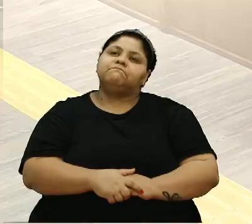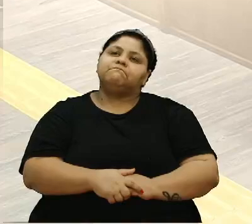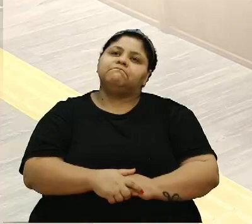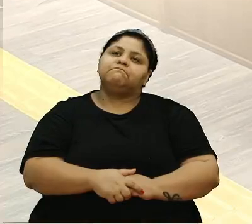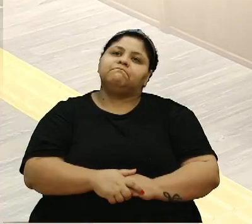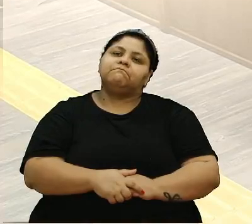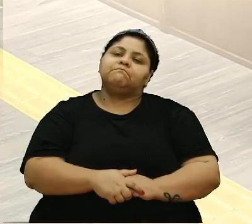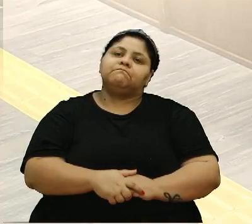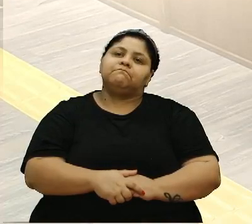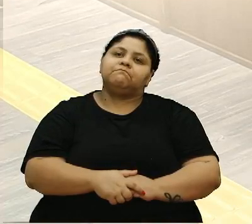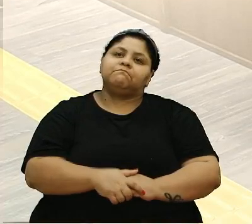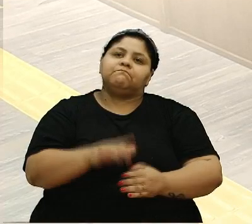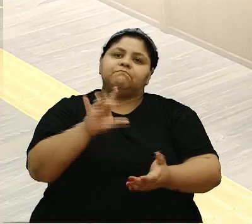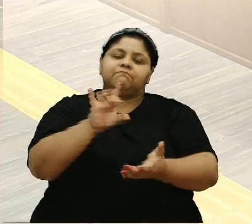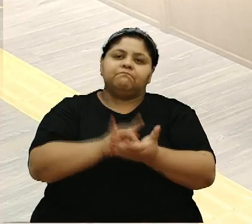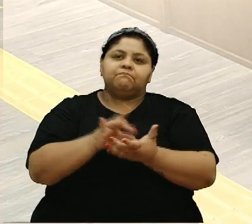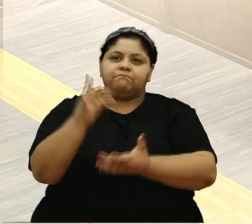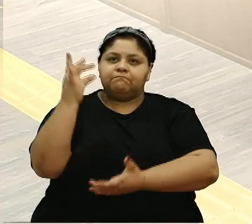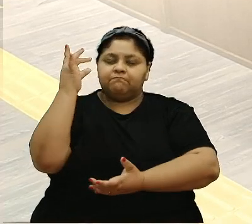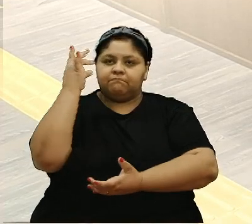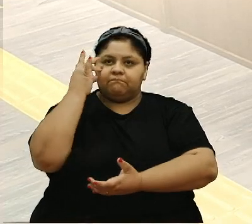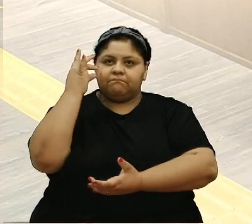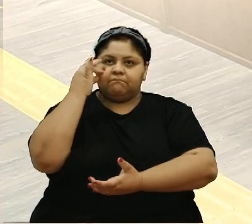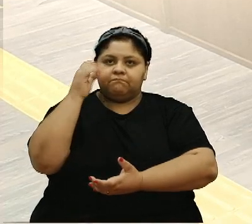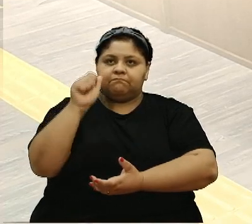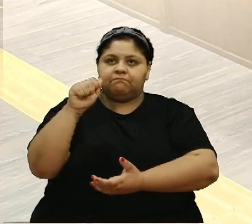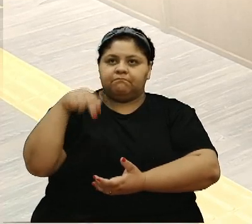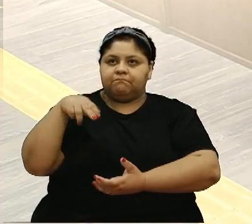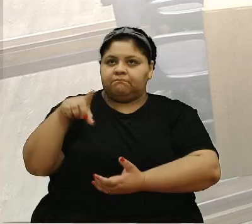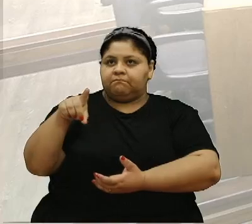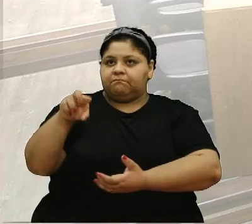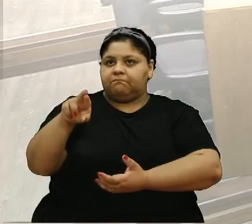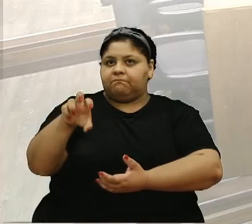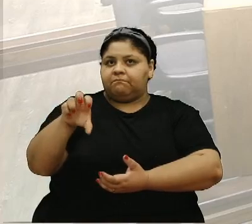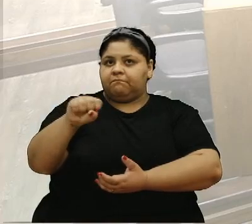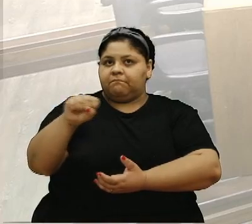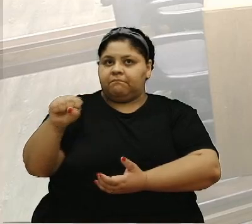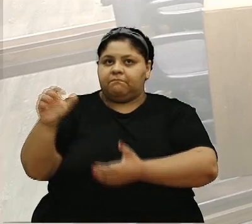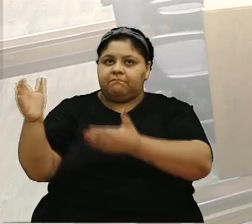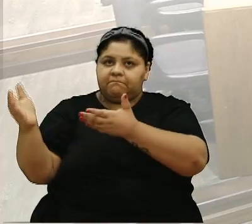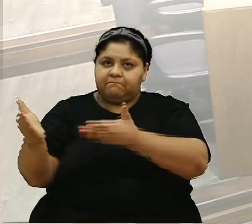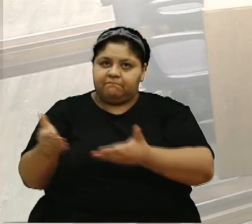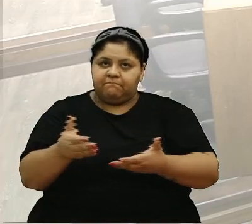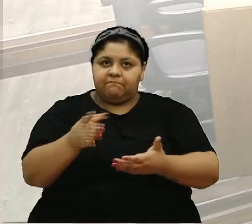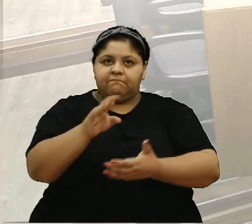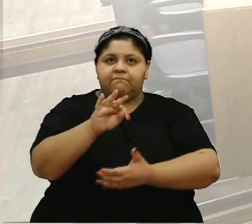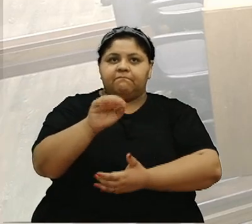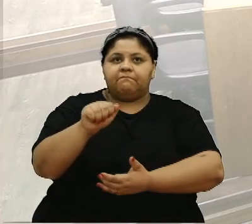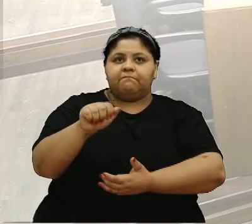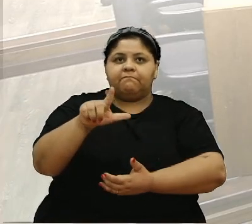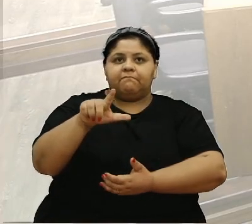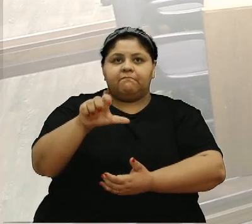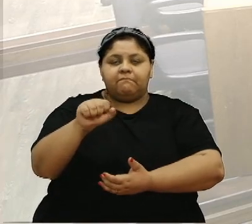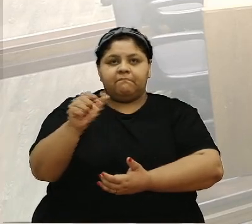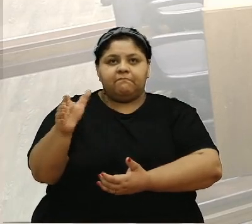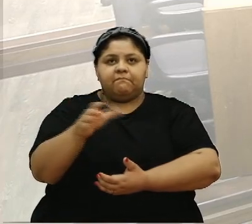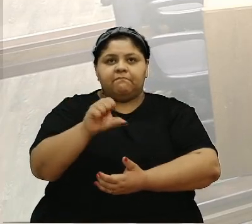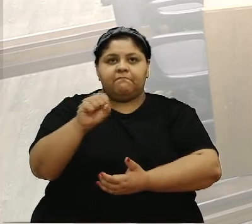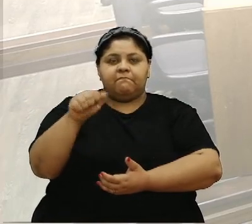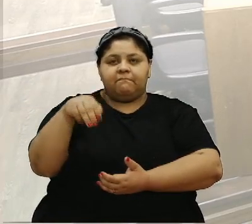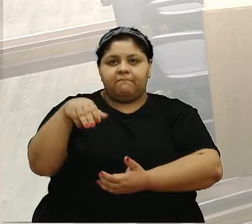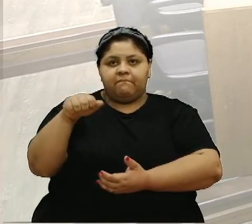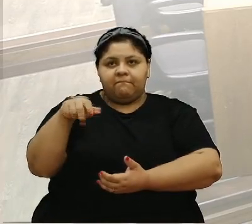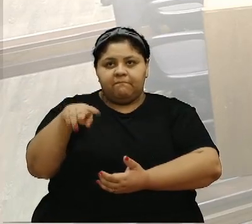Presença da colega vereadora Andressa. Seja bem-vinda, o Thales, a Samanta, o Maurício. Sejam